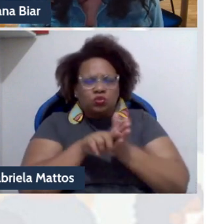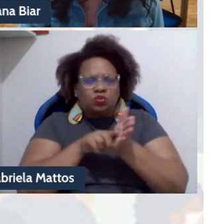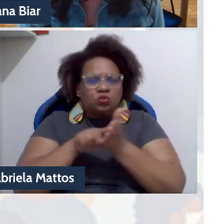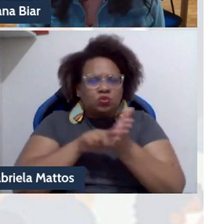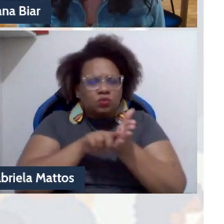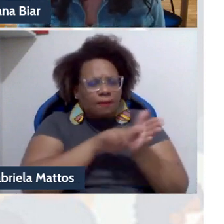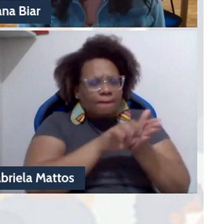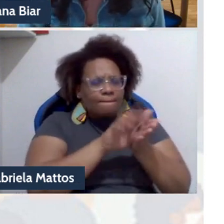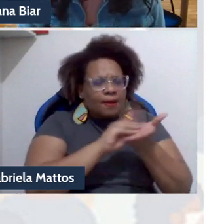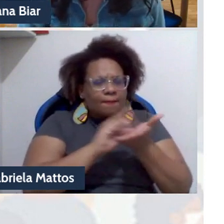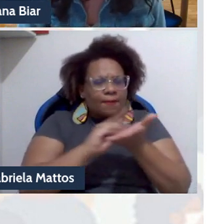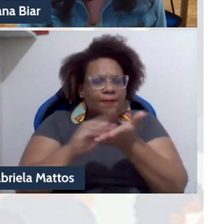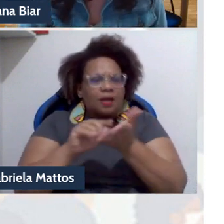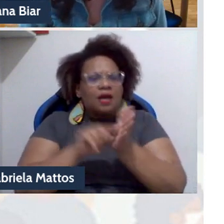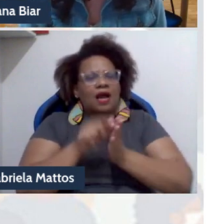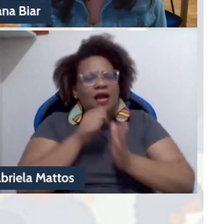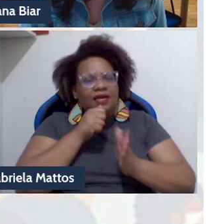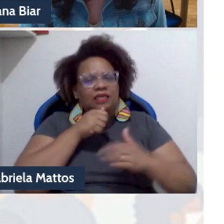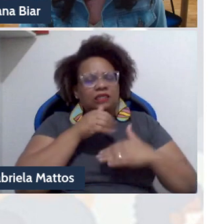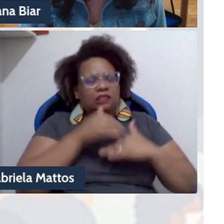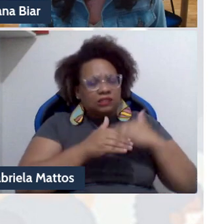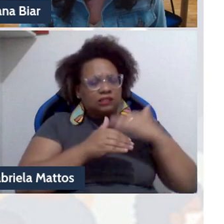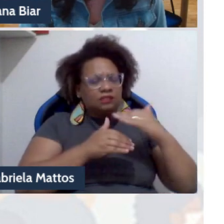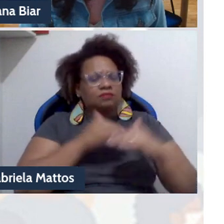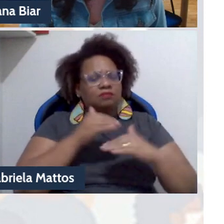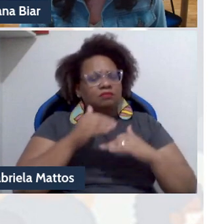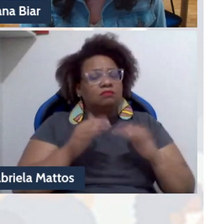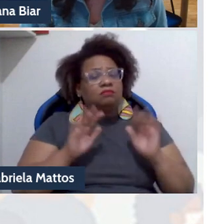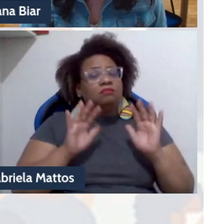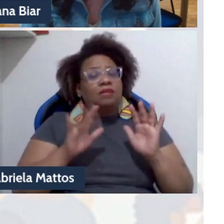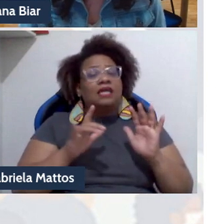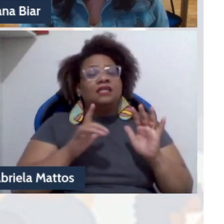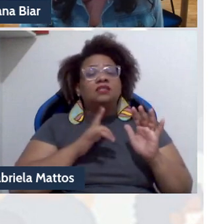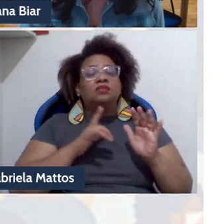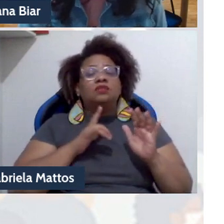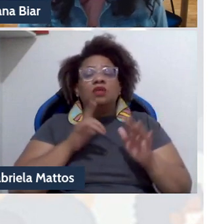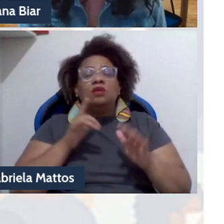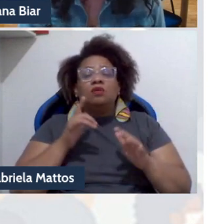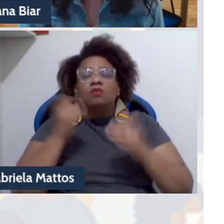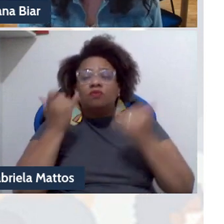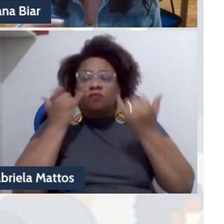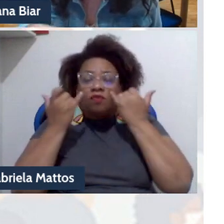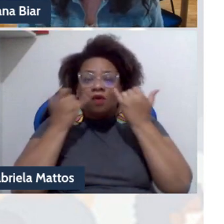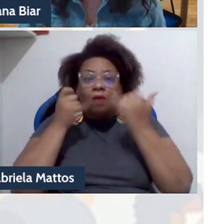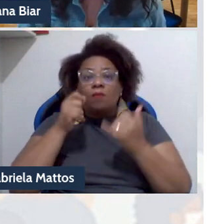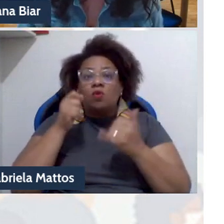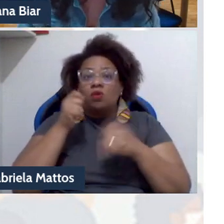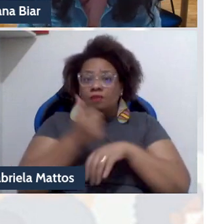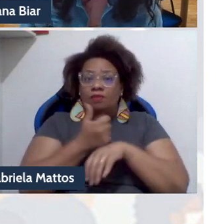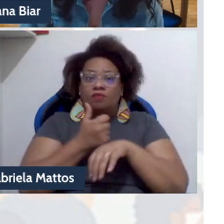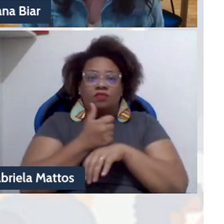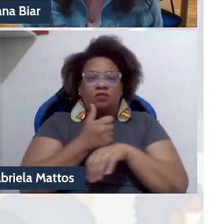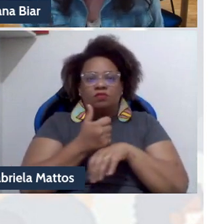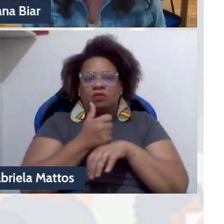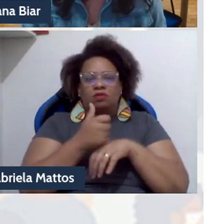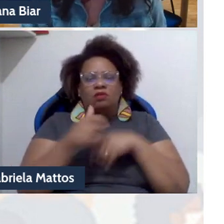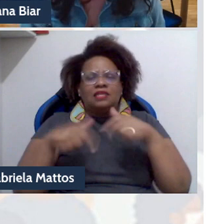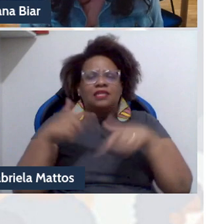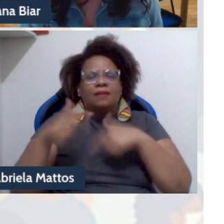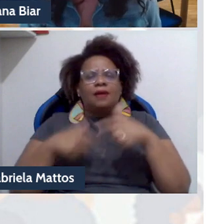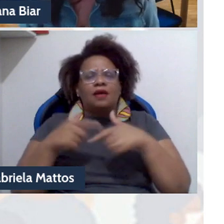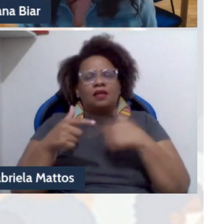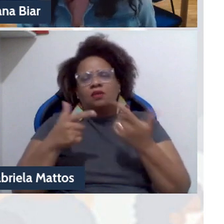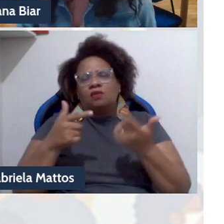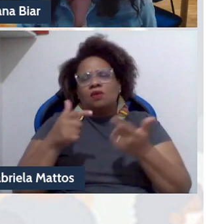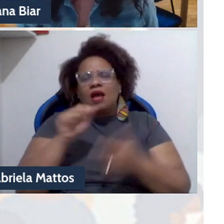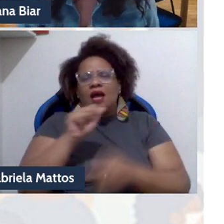construção, mas até o momento eu gerei dados com mulheres profissionais de diferentes categorias, né, trabalhadoras de aplicativo, professoras de